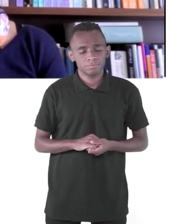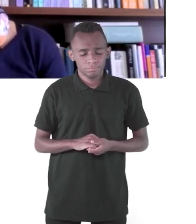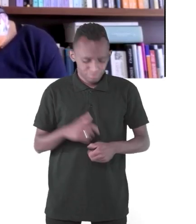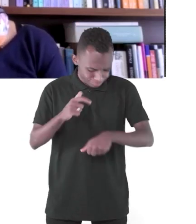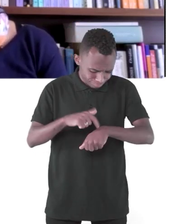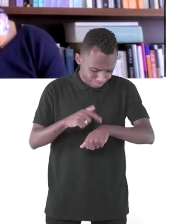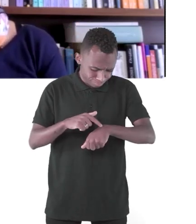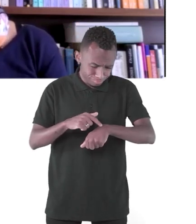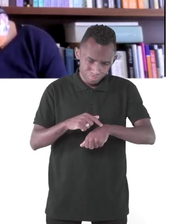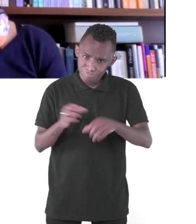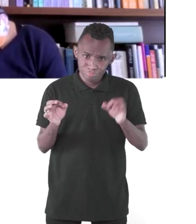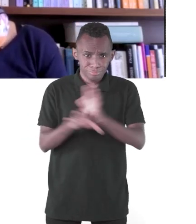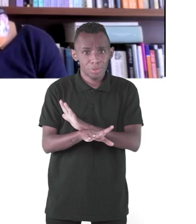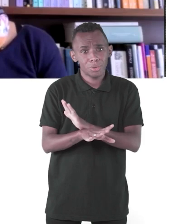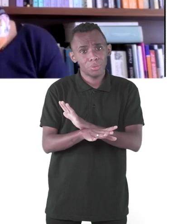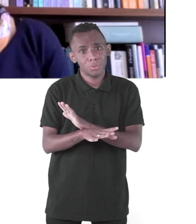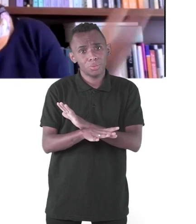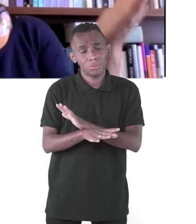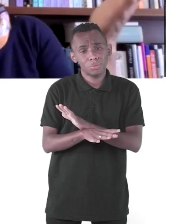Olha, o tempo acabou.